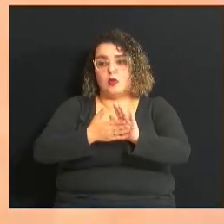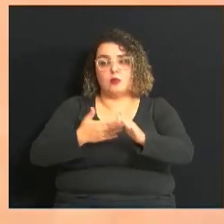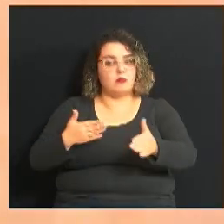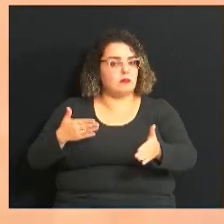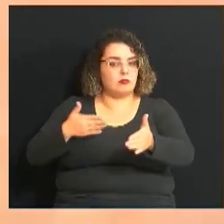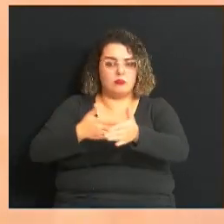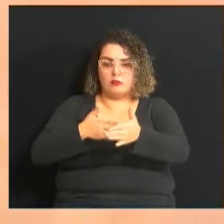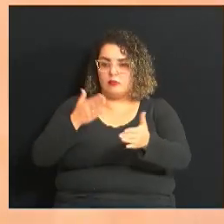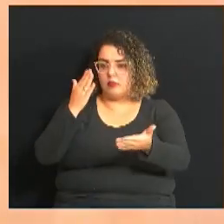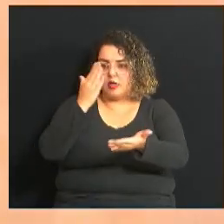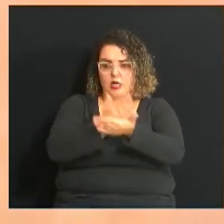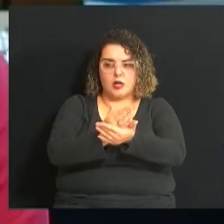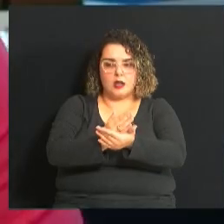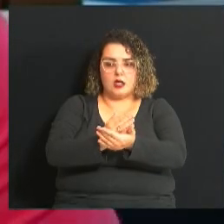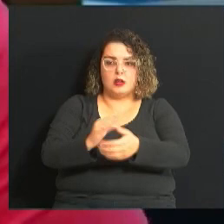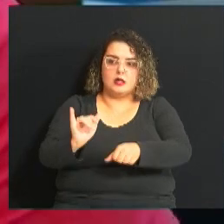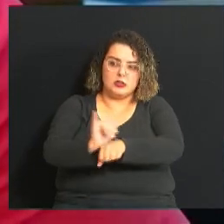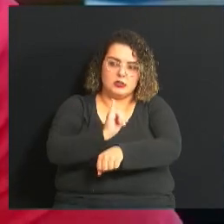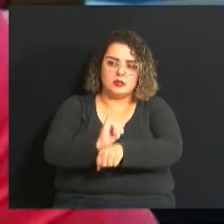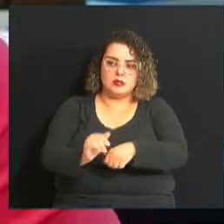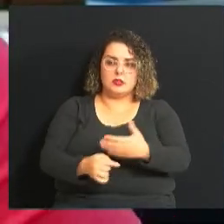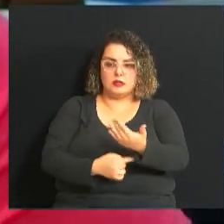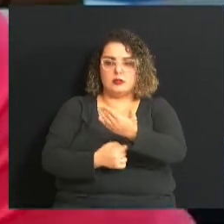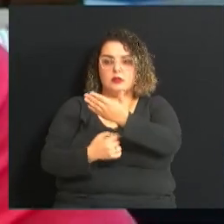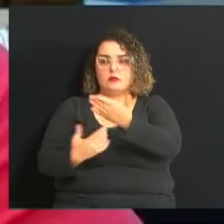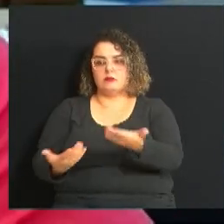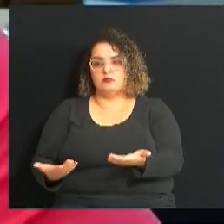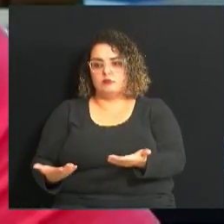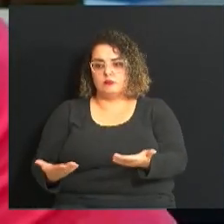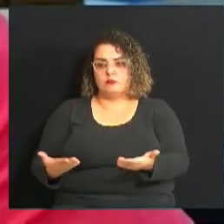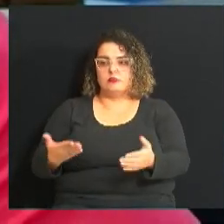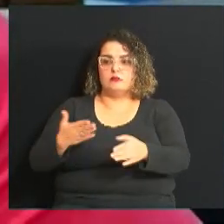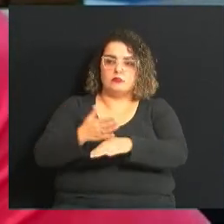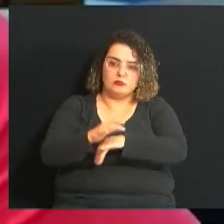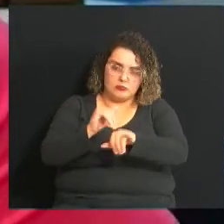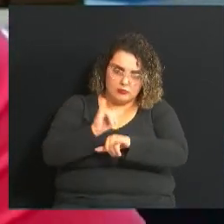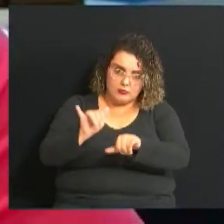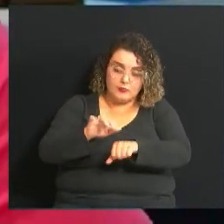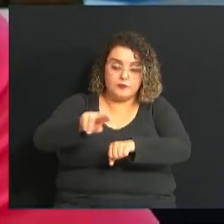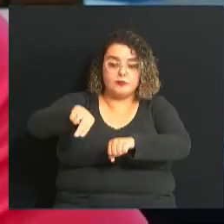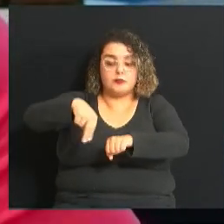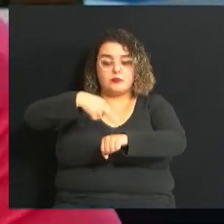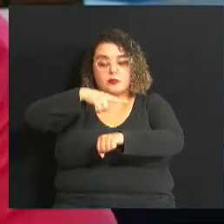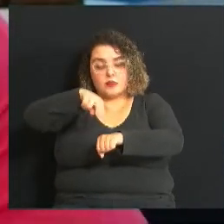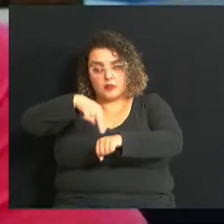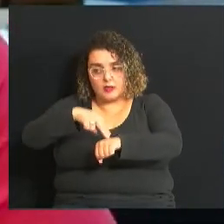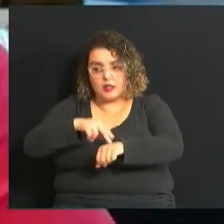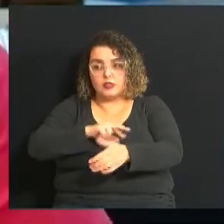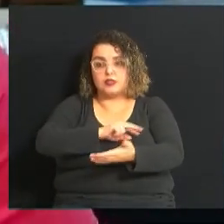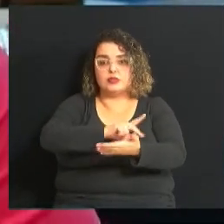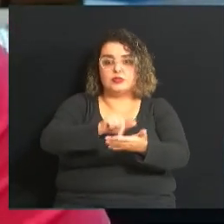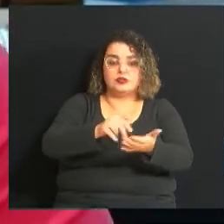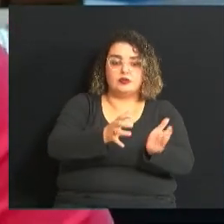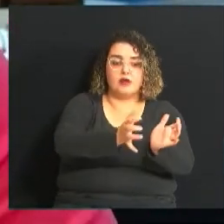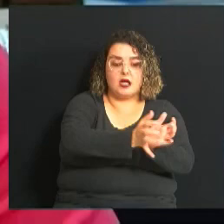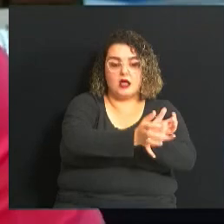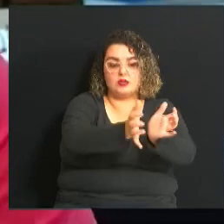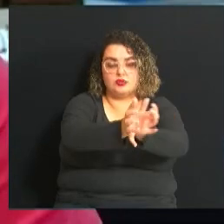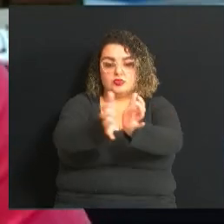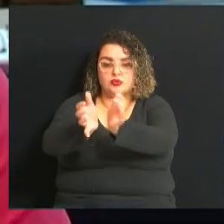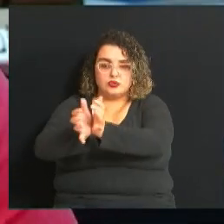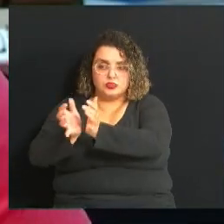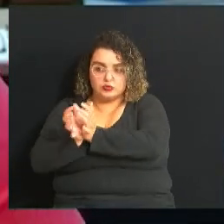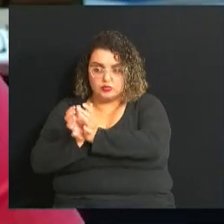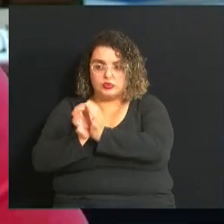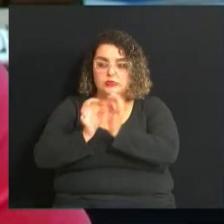desta ferramenta tecnológica para ele faz parte de uma campanha Nacional de várias entidades que tem